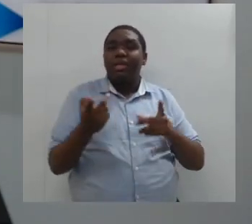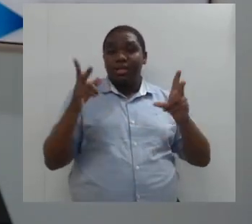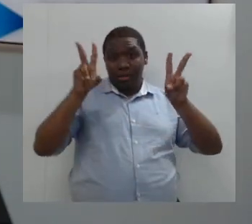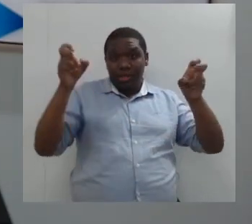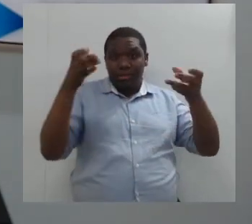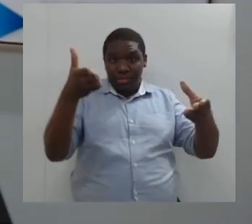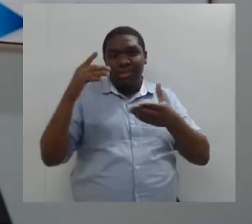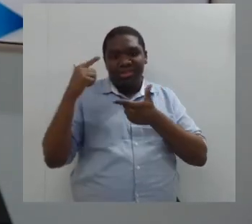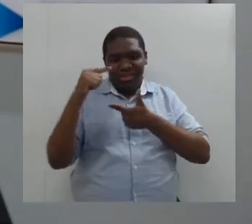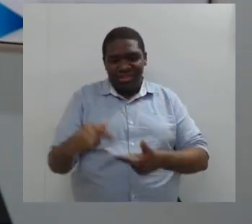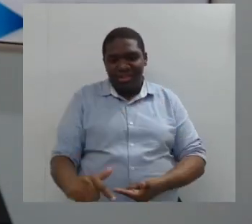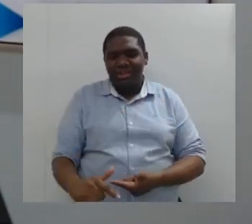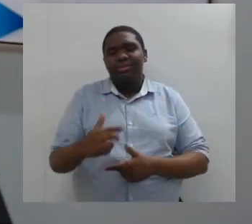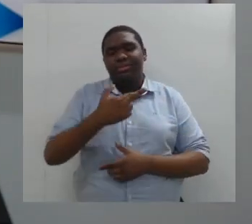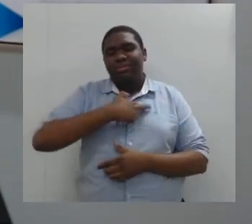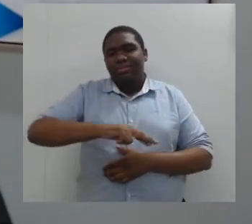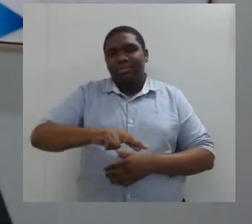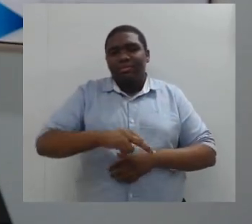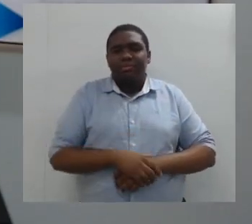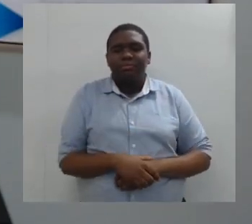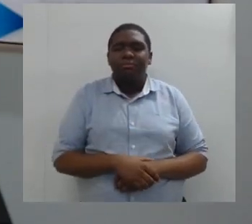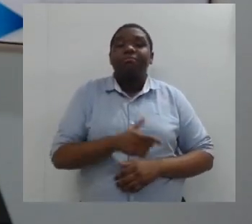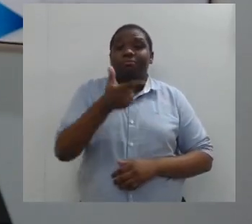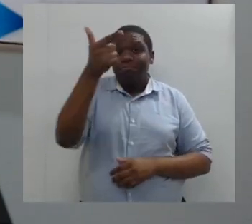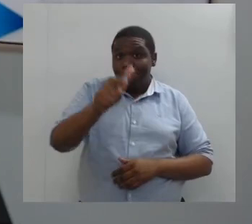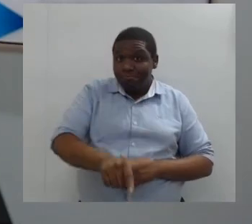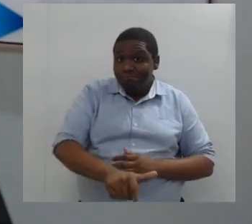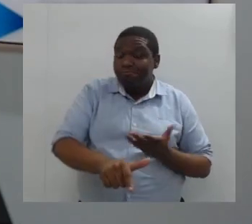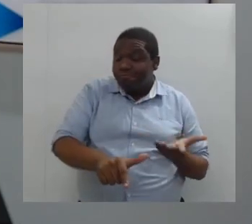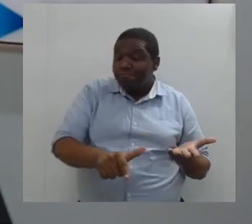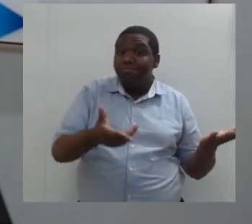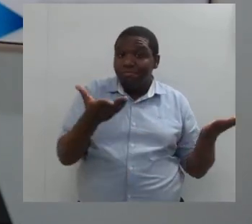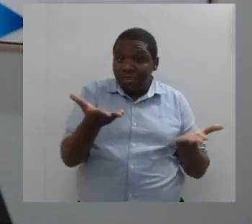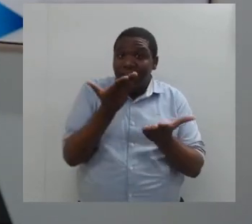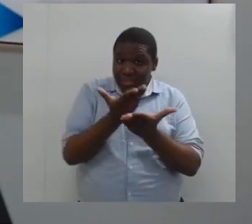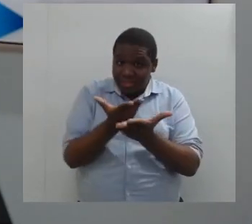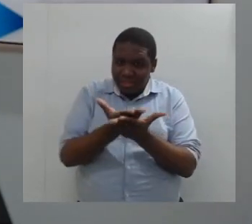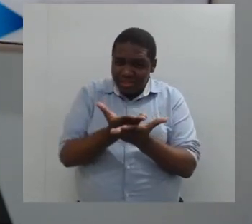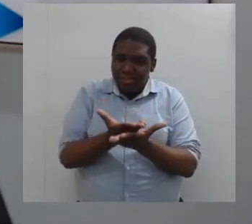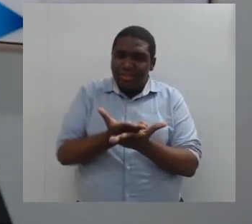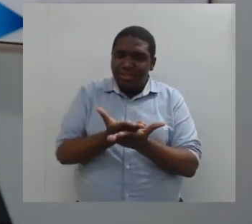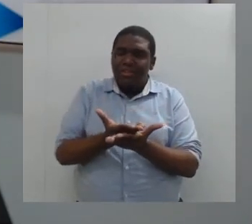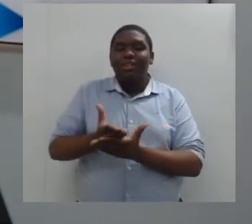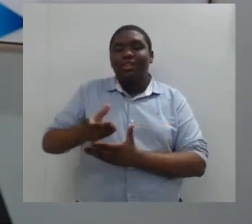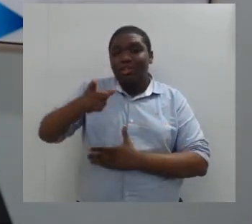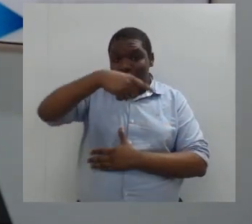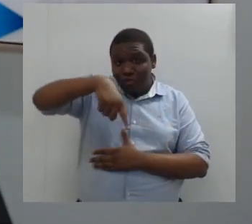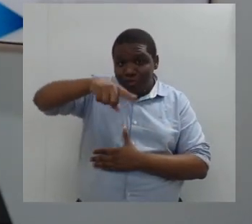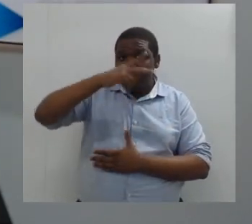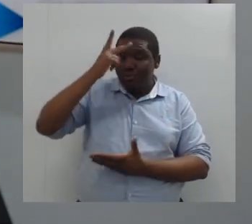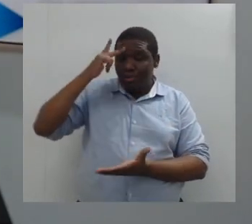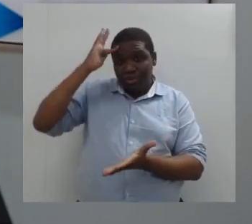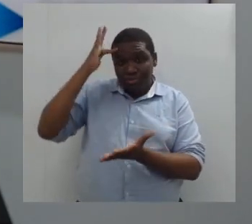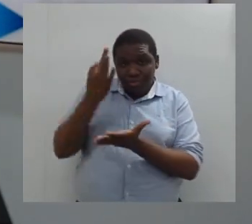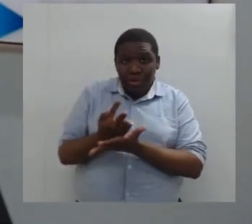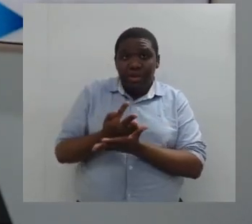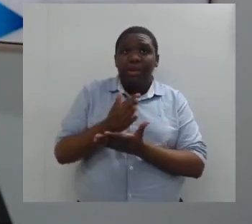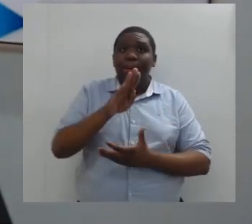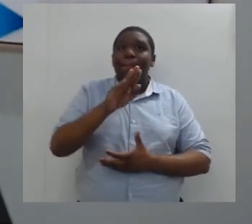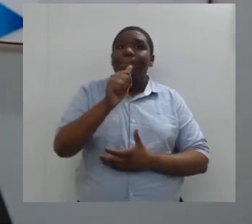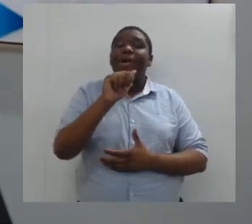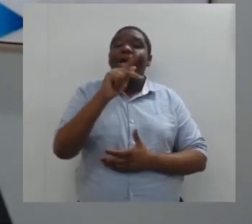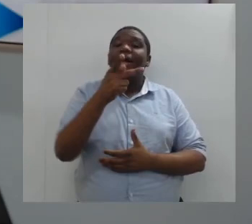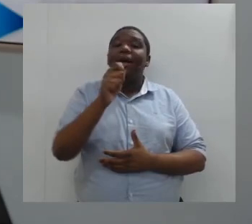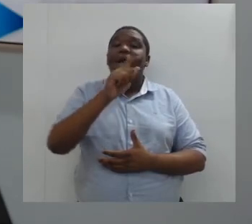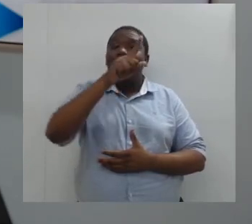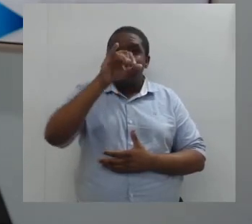bela tradição religiosa. Mais uma vez, dedico esta aula a todos os Bahá'ís de Pernambuco, do Brasil,